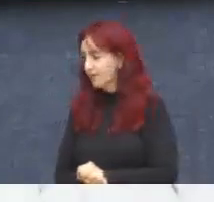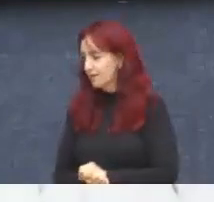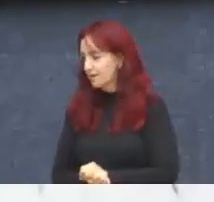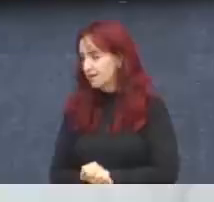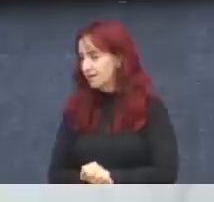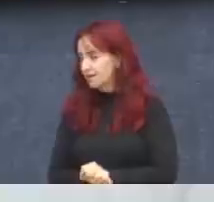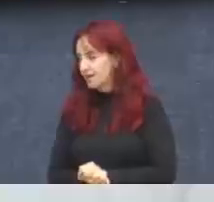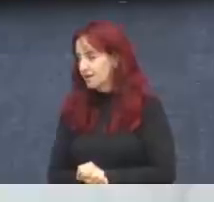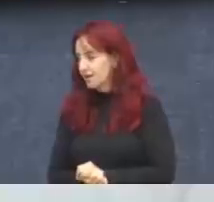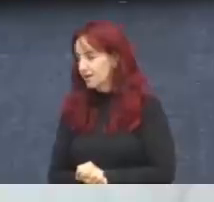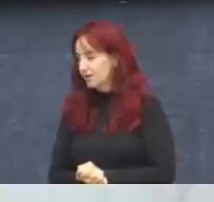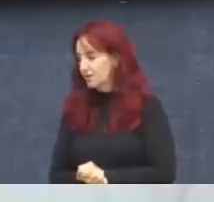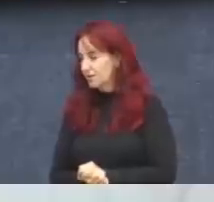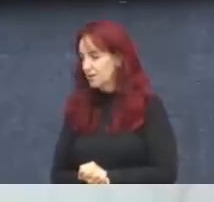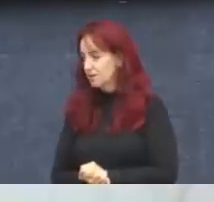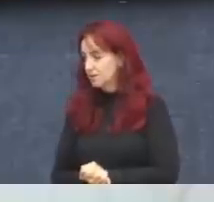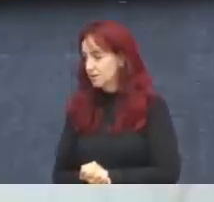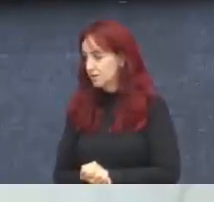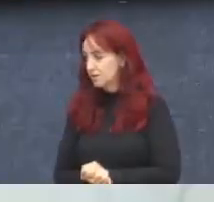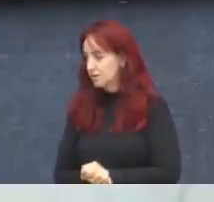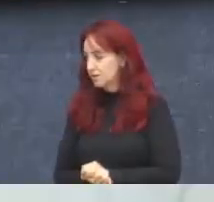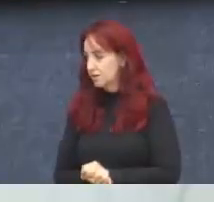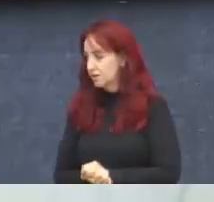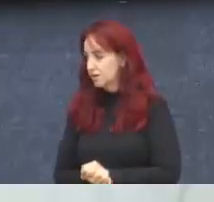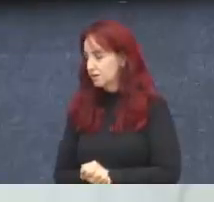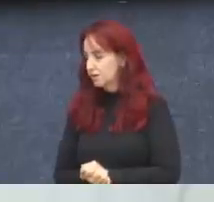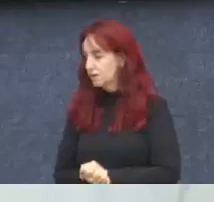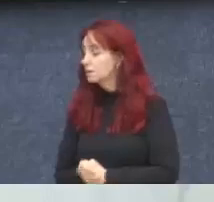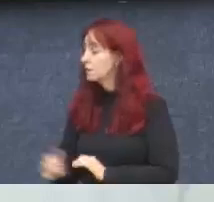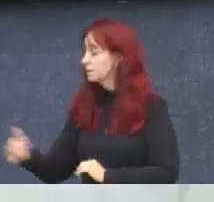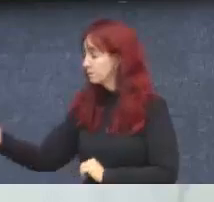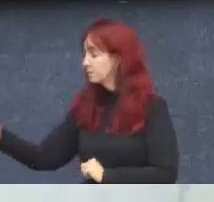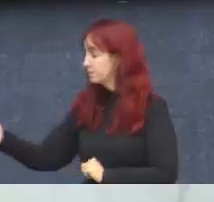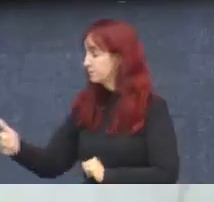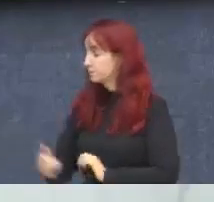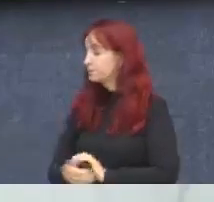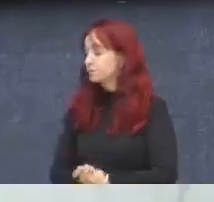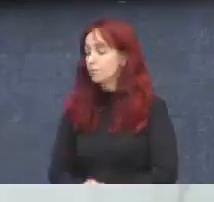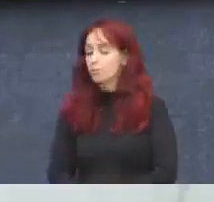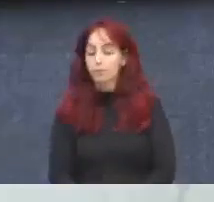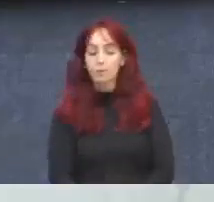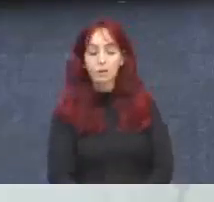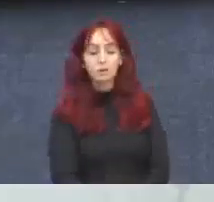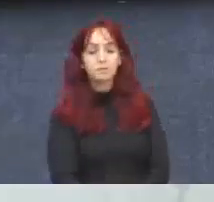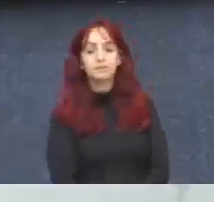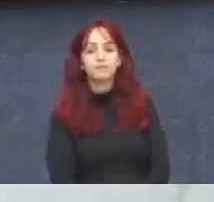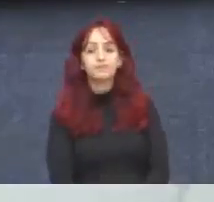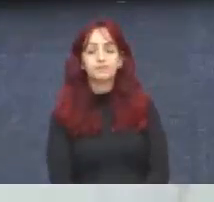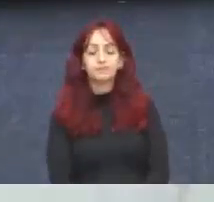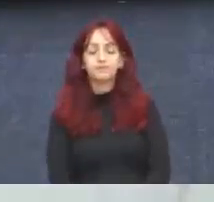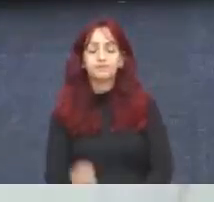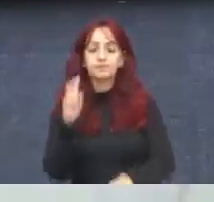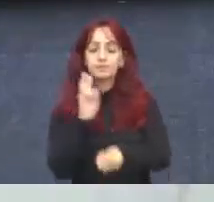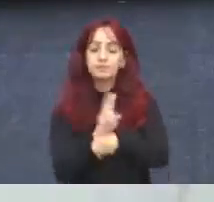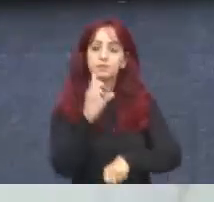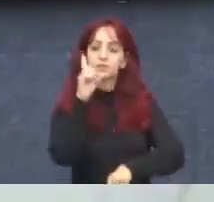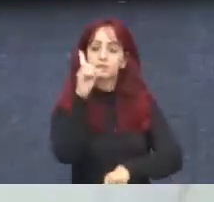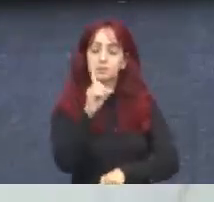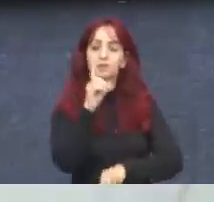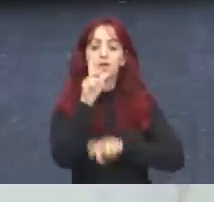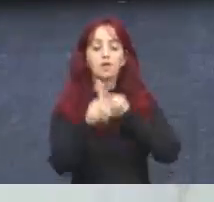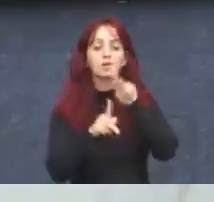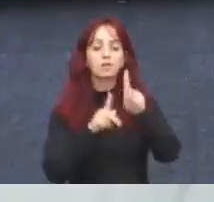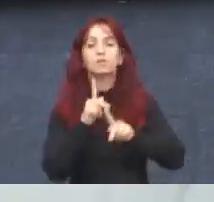Sob a proteção de Deus, em nome do povo de Belo Horizonte, iniciamos nossos trabalhos. Não tendo esta presidência